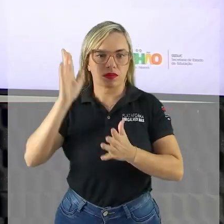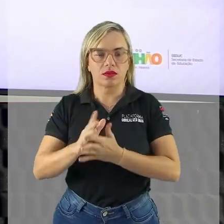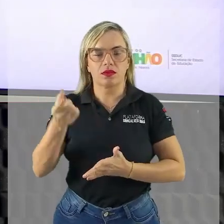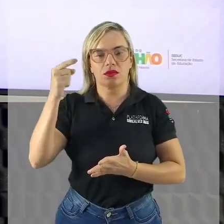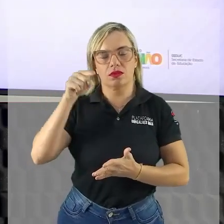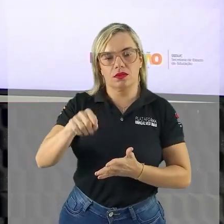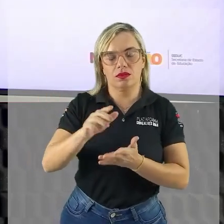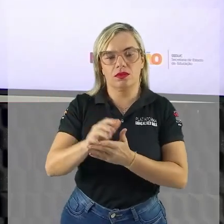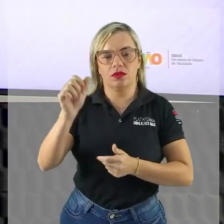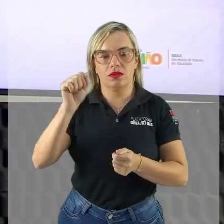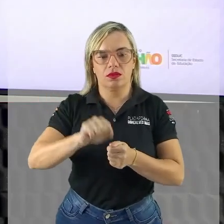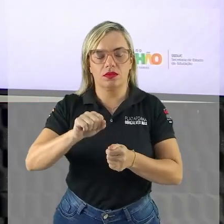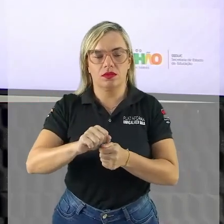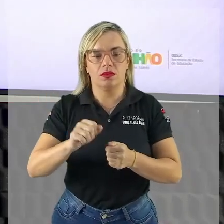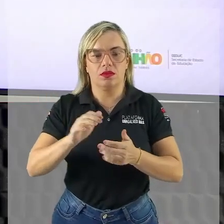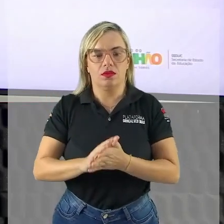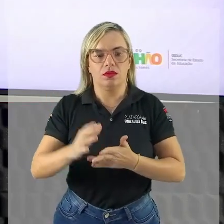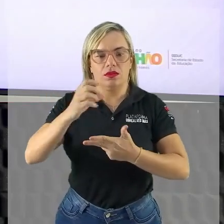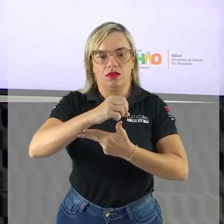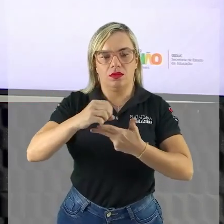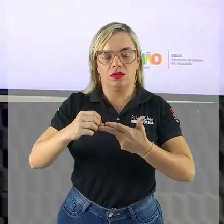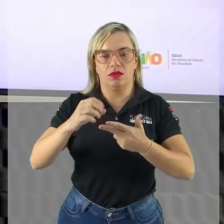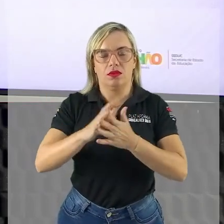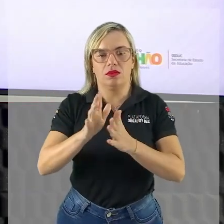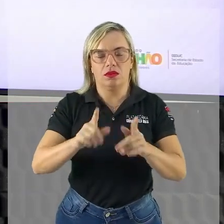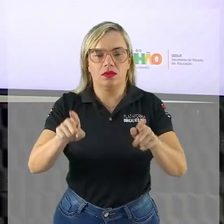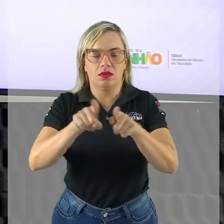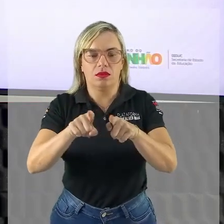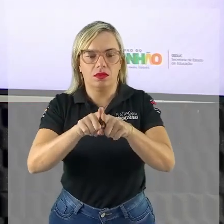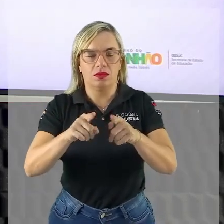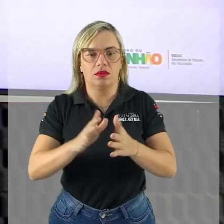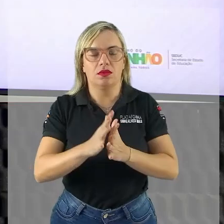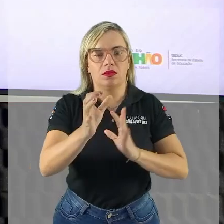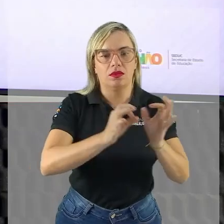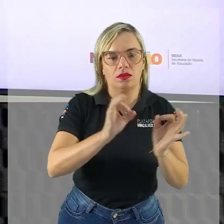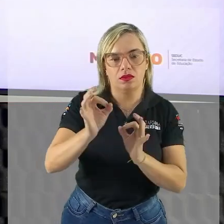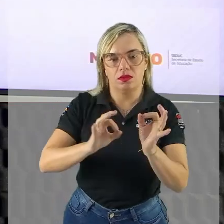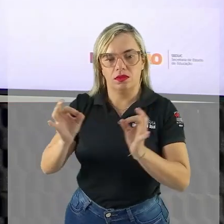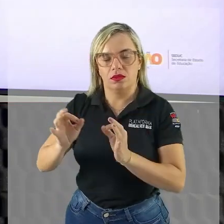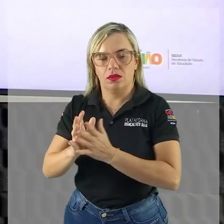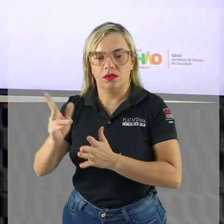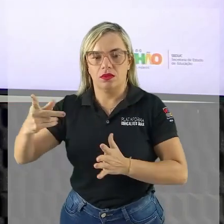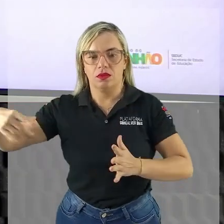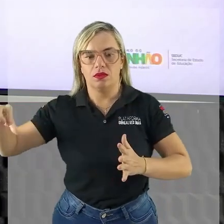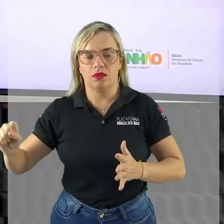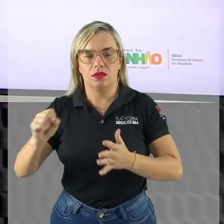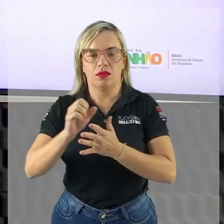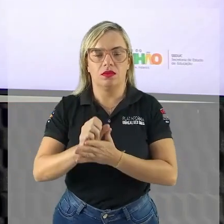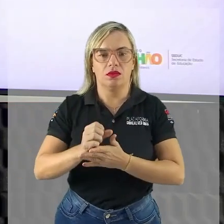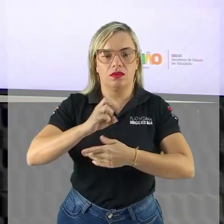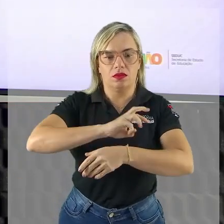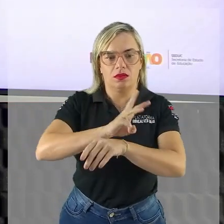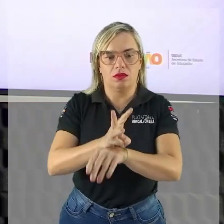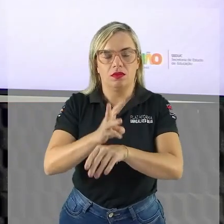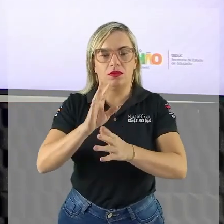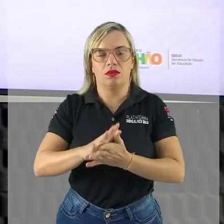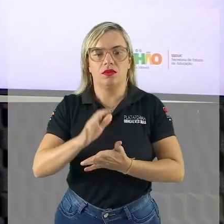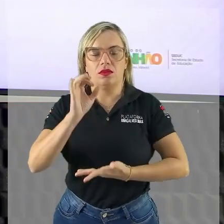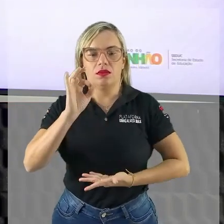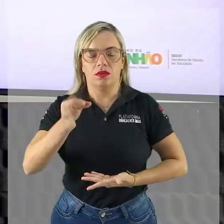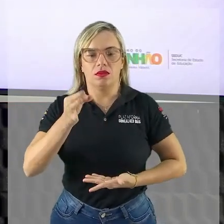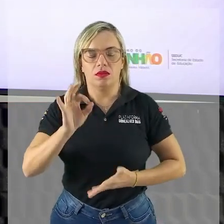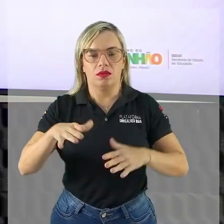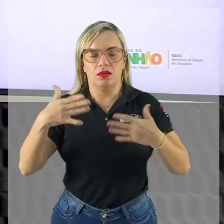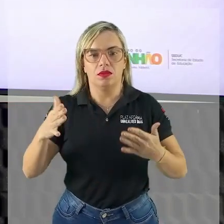você que vai fazer o Exame Nacional do Ensino Médio, quanto para você que está se preparando para o programa PAS da UEMA,